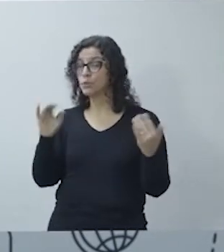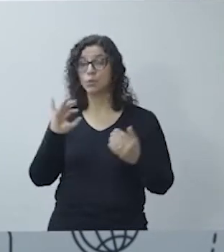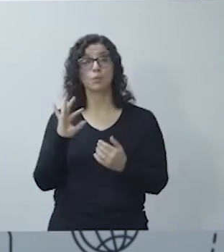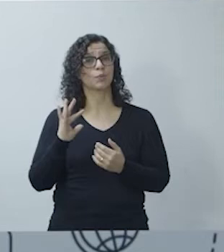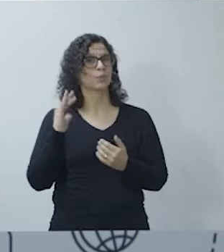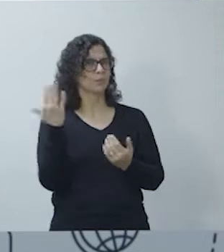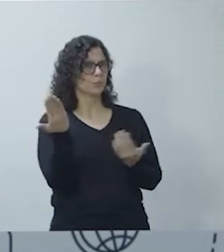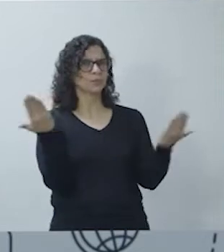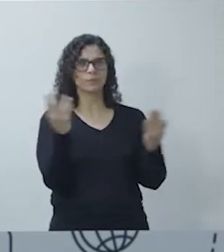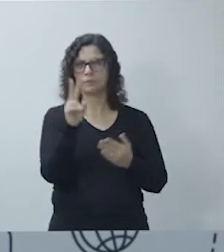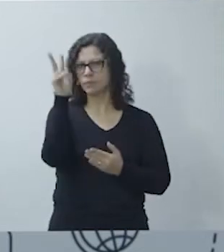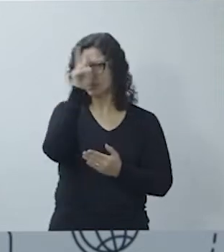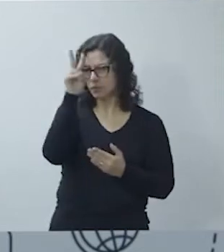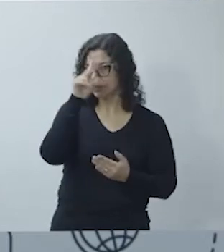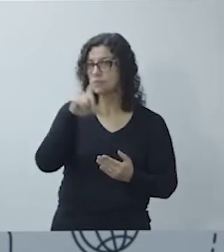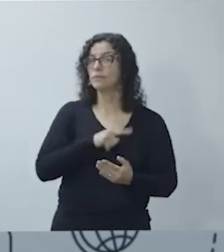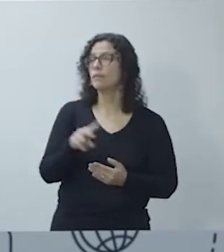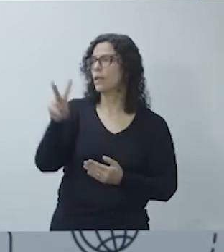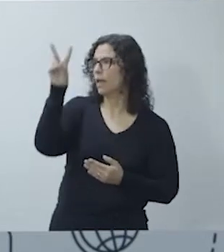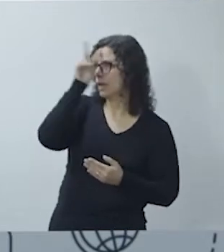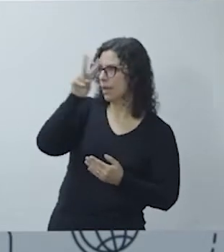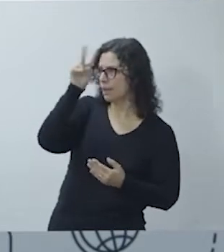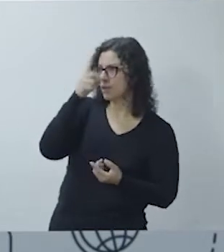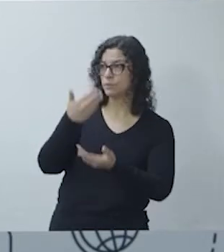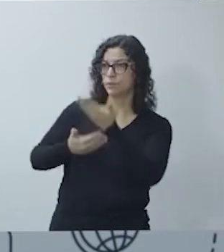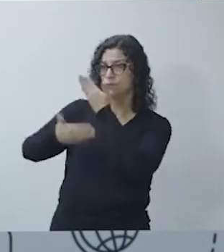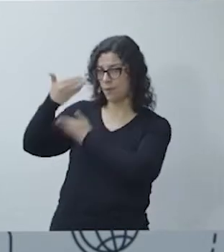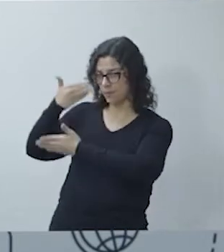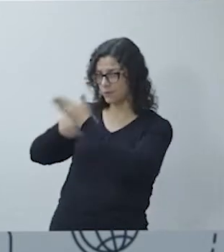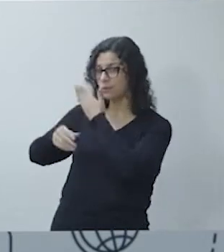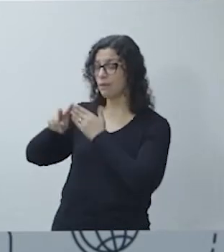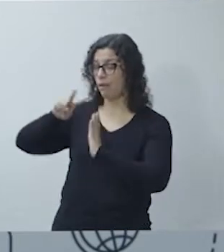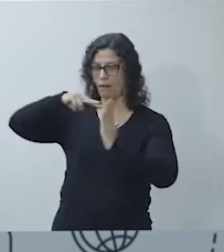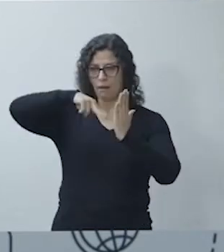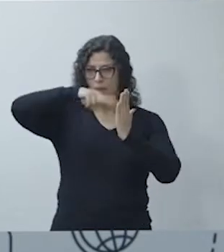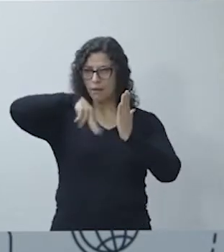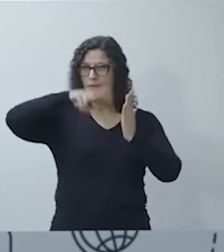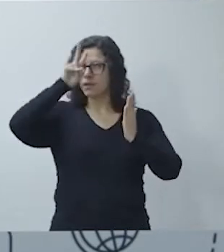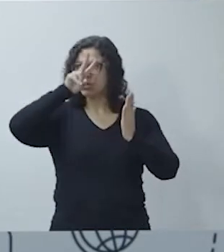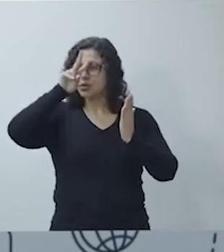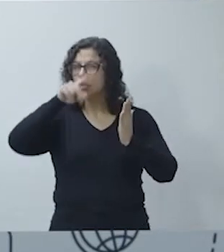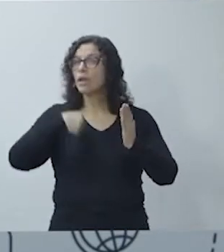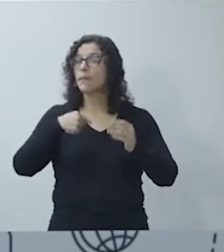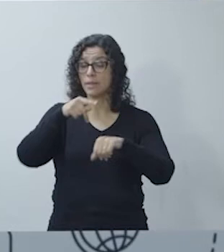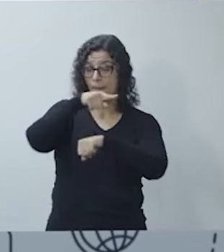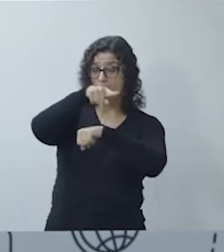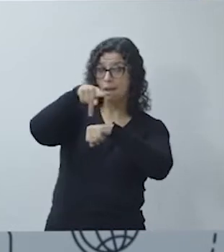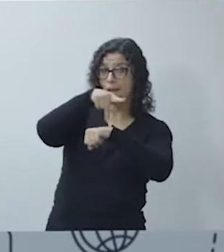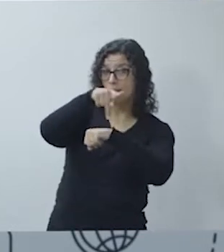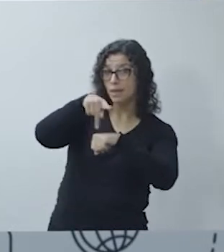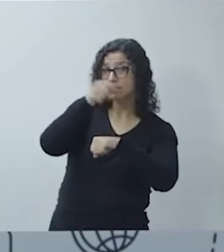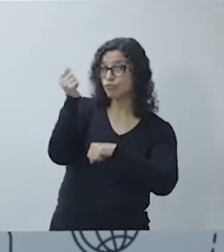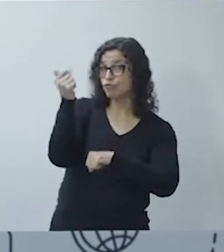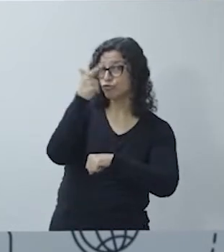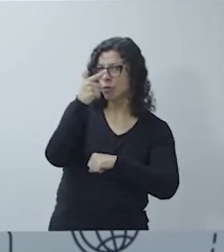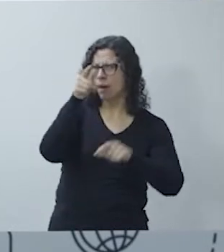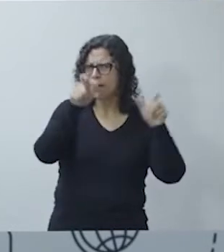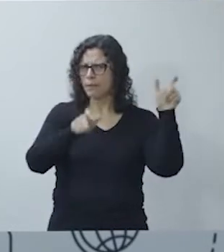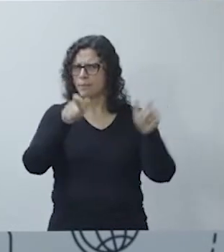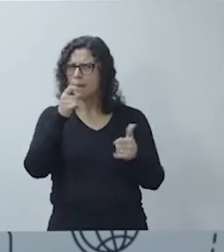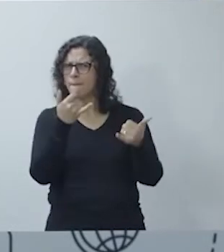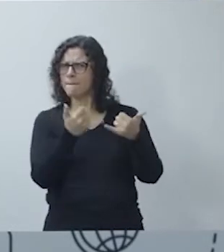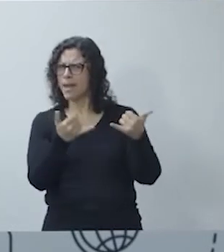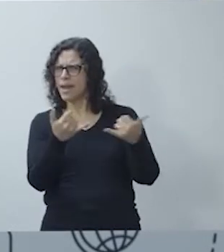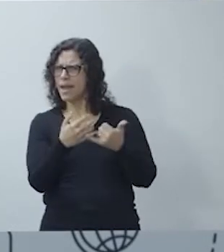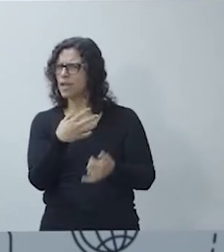acontecendo nessa história? Lembrando, vamos voltar um pouquinho na história, lembrando que esse país ali, as pessoas parecem